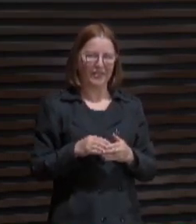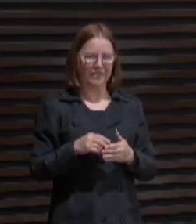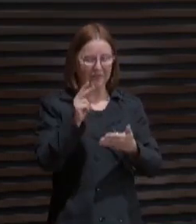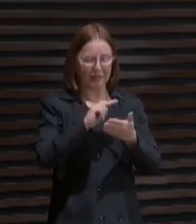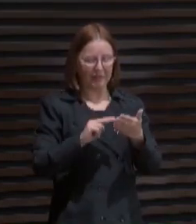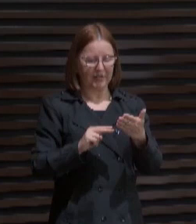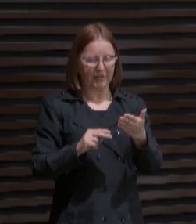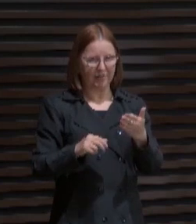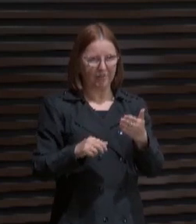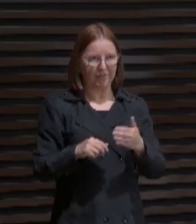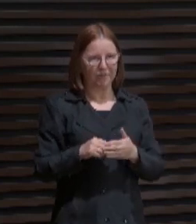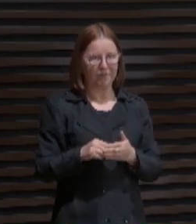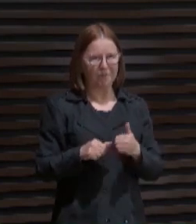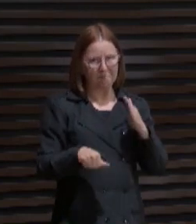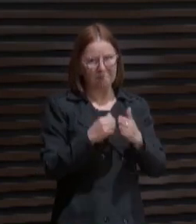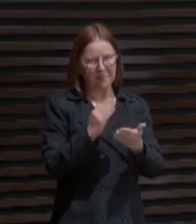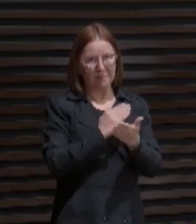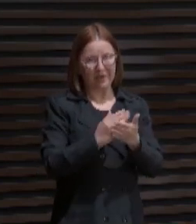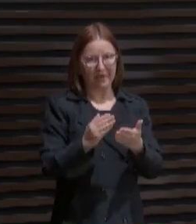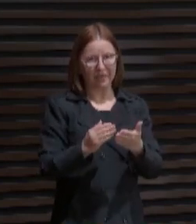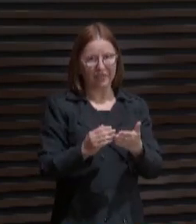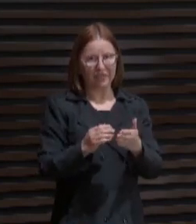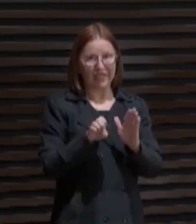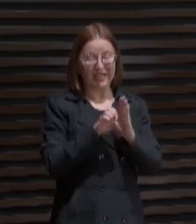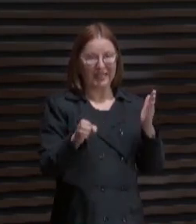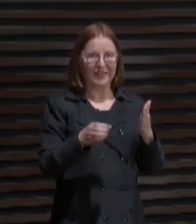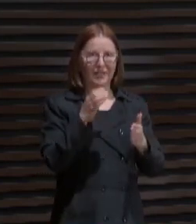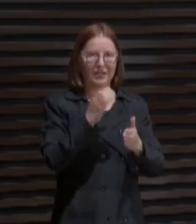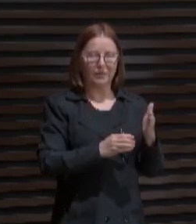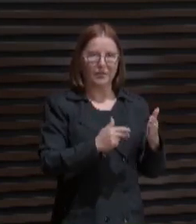de Eclesiastes 3:11.